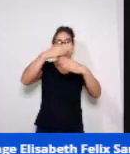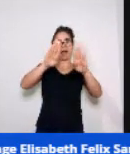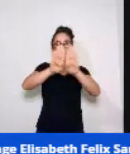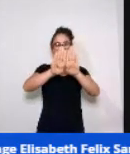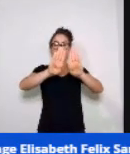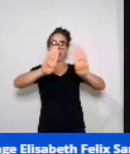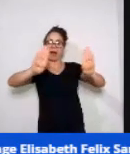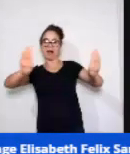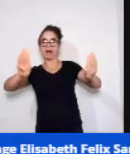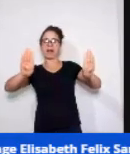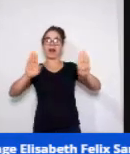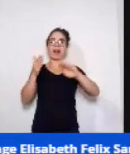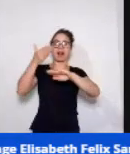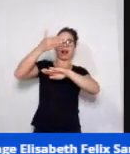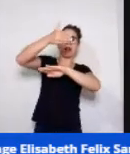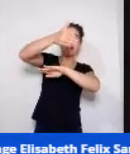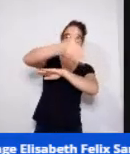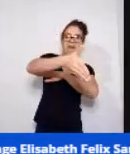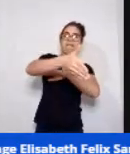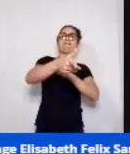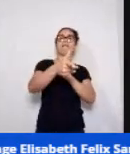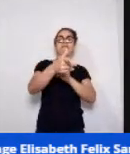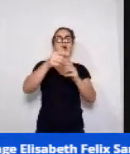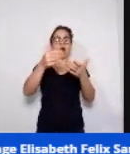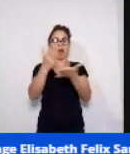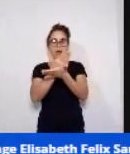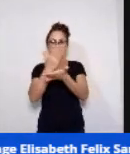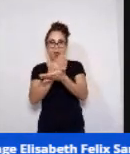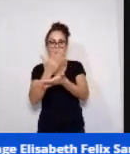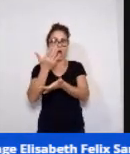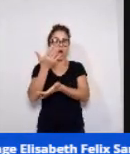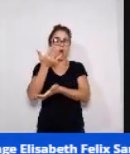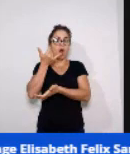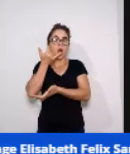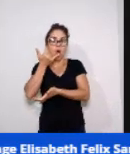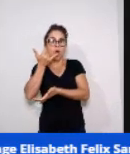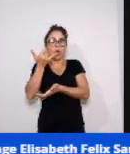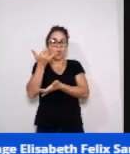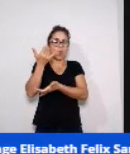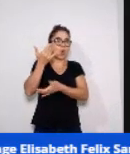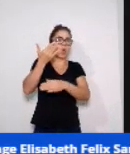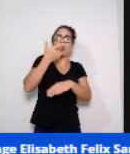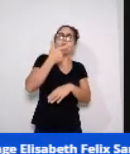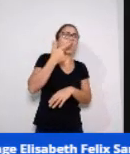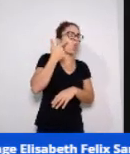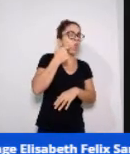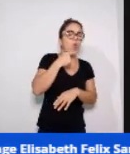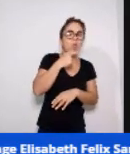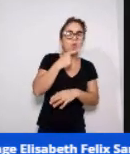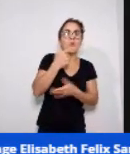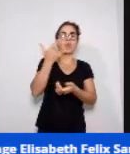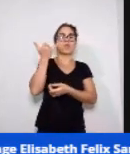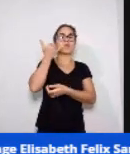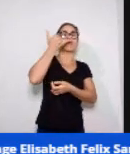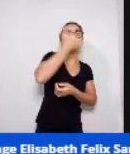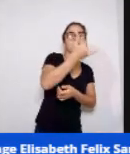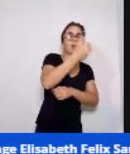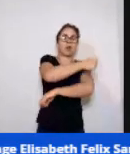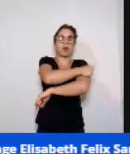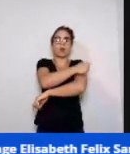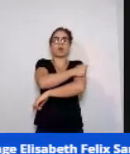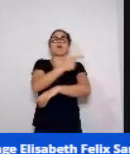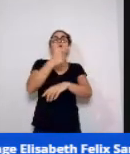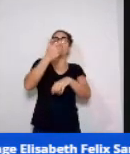conseguia contato com o aluno por telefone. Então, assim, a gente foi a cada dia aprimorando, a cada